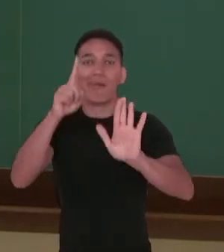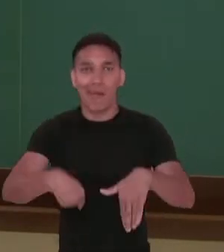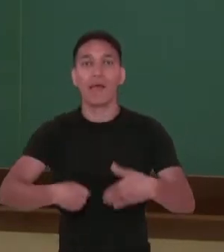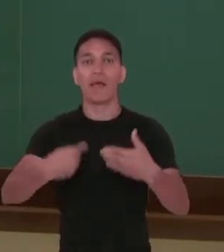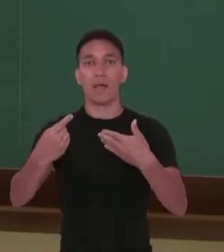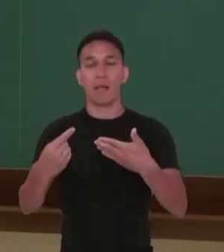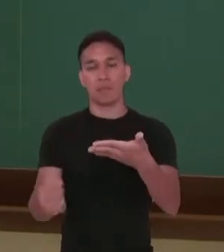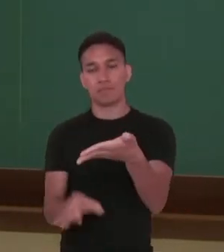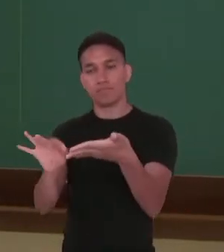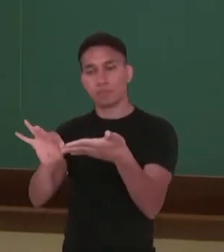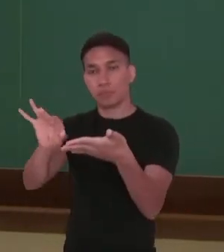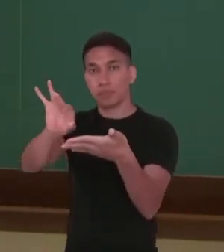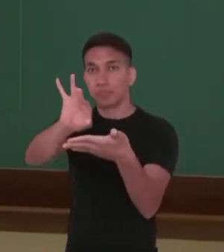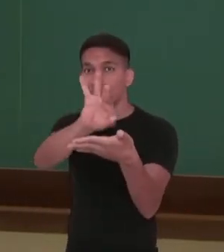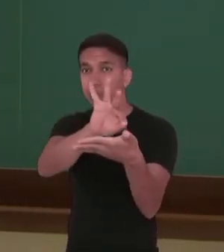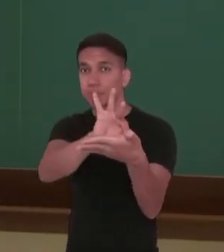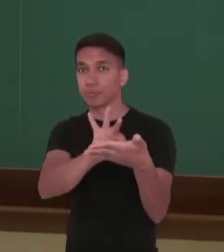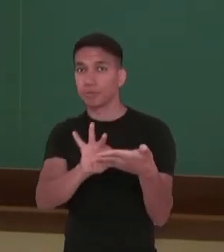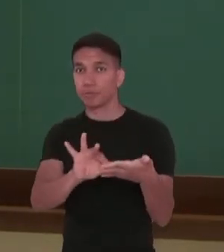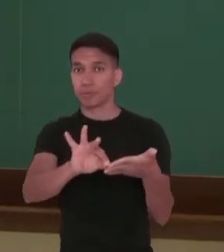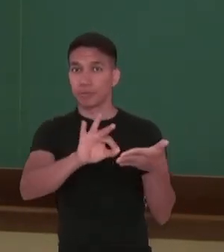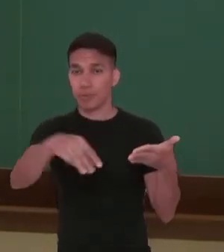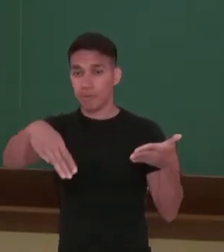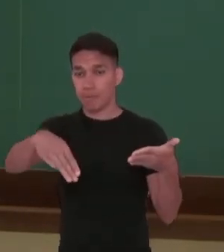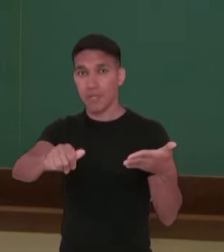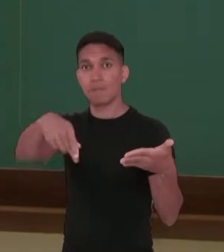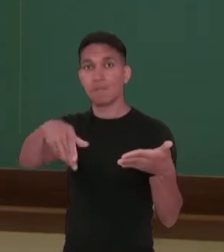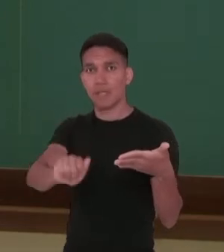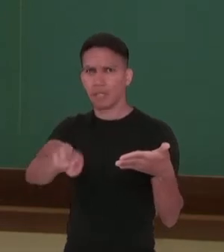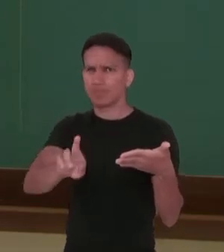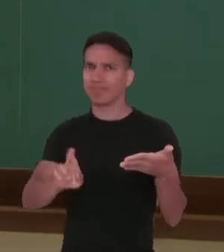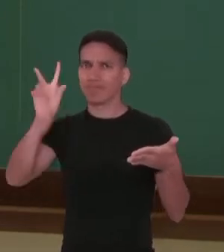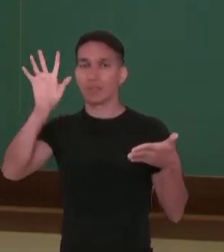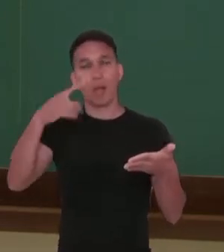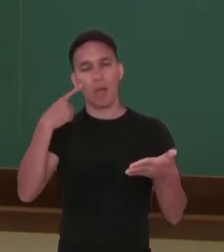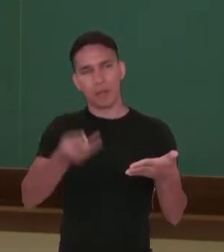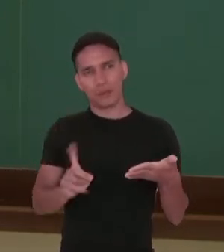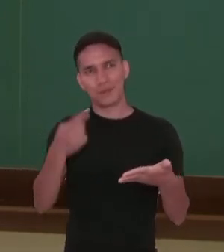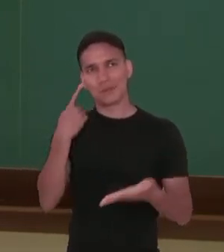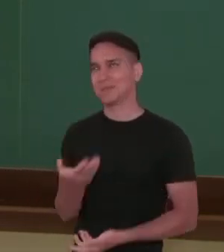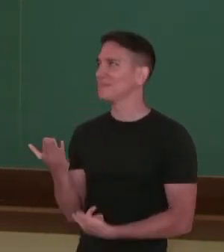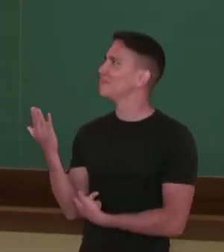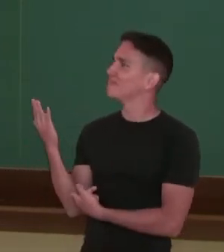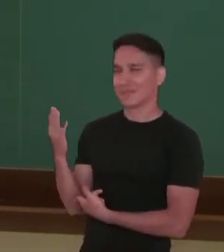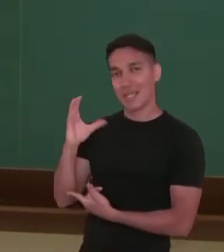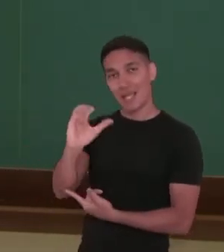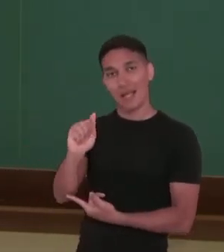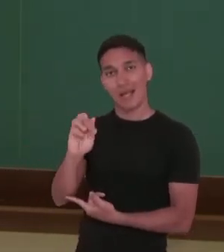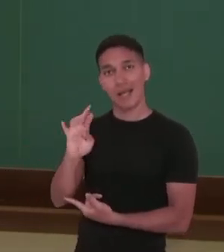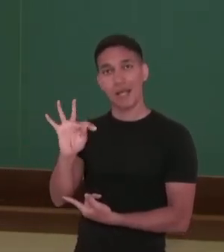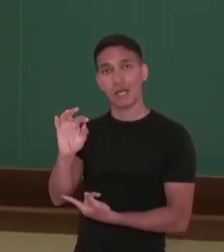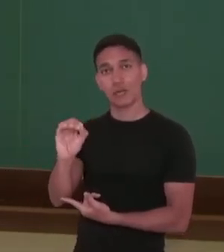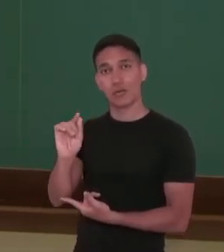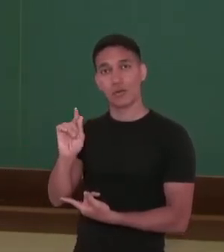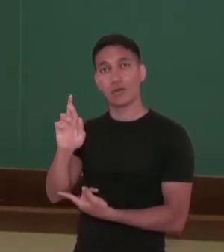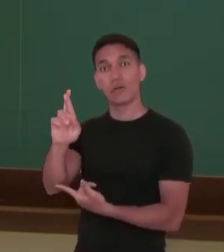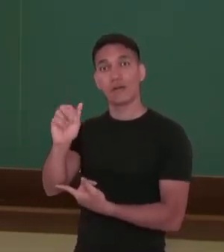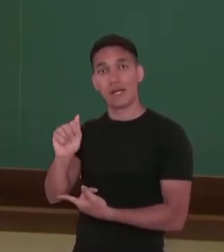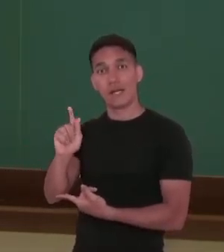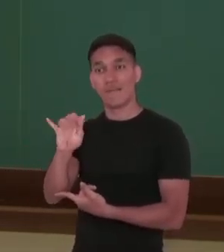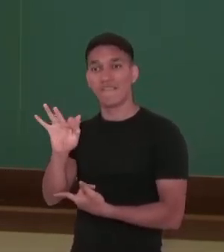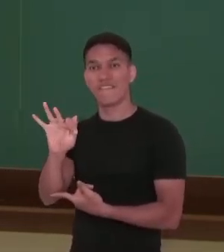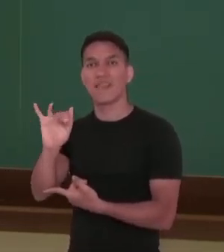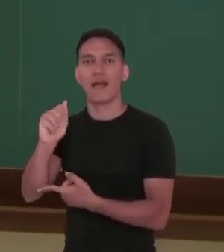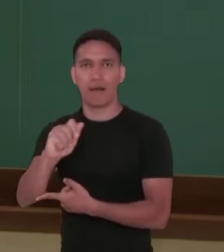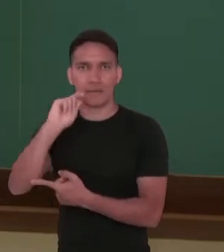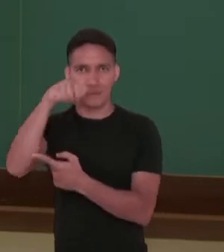mapa bem diferentão, né? Vamos para frente, então? A cartografia como linguagem.